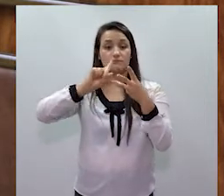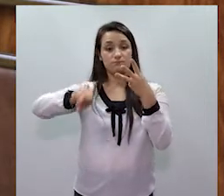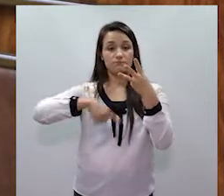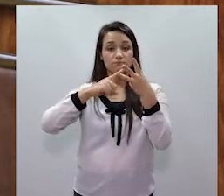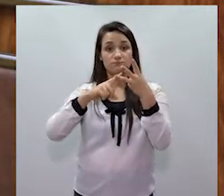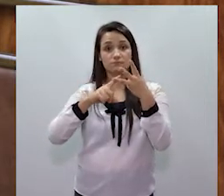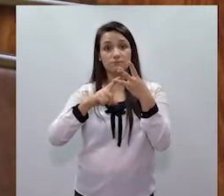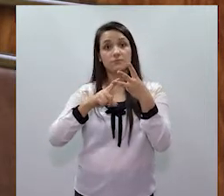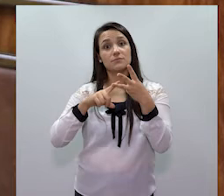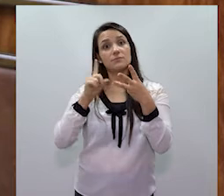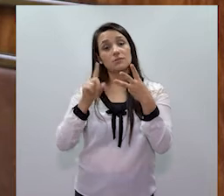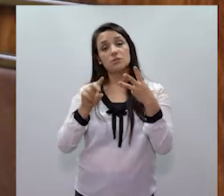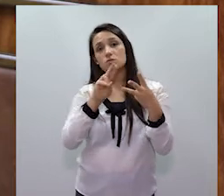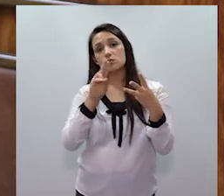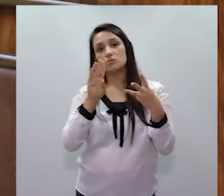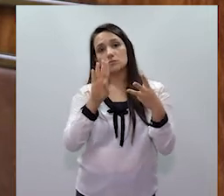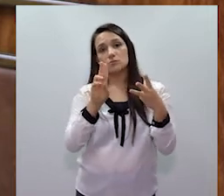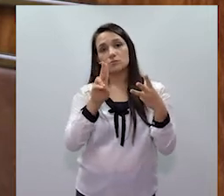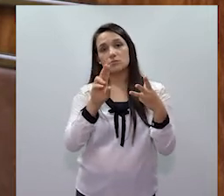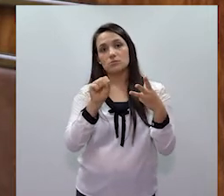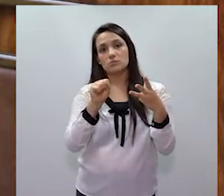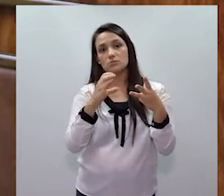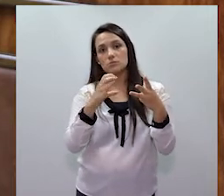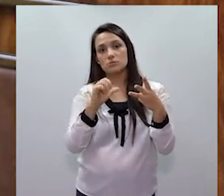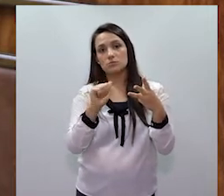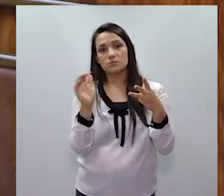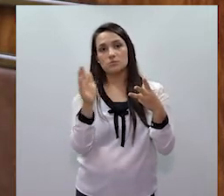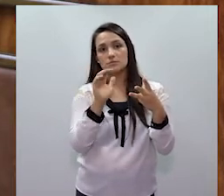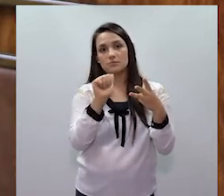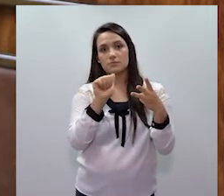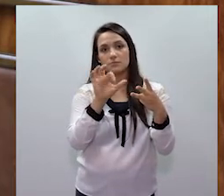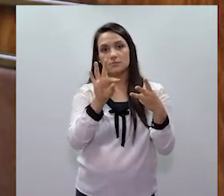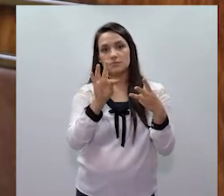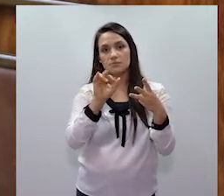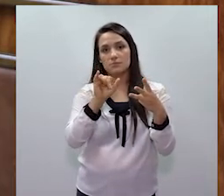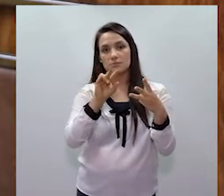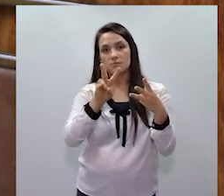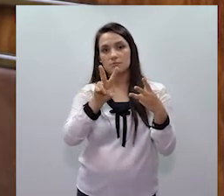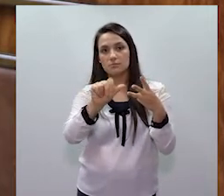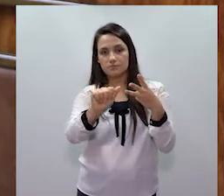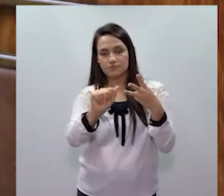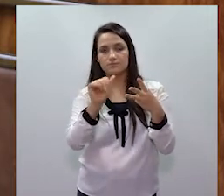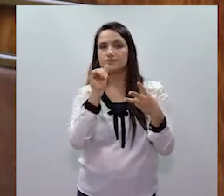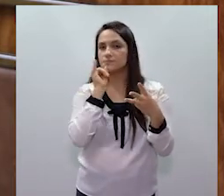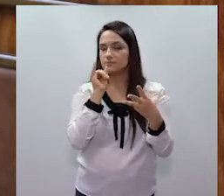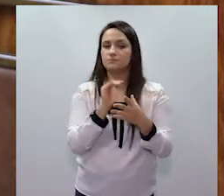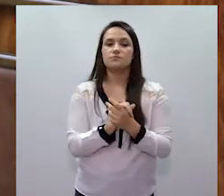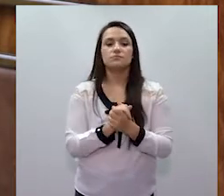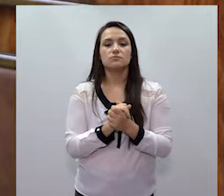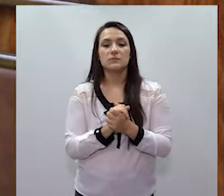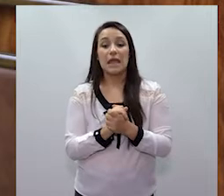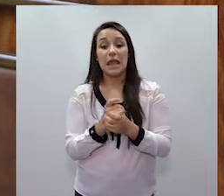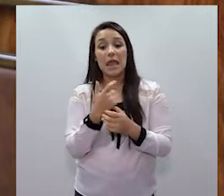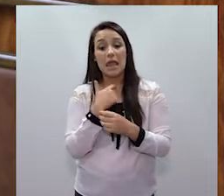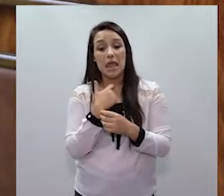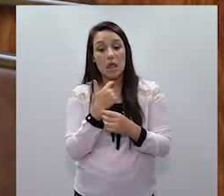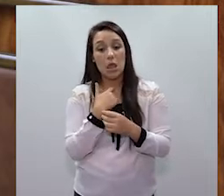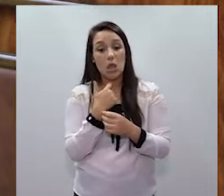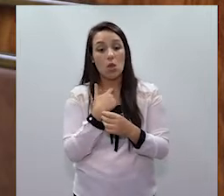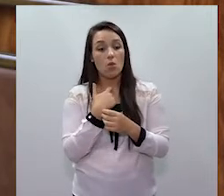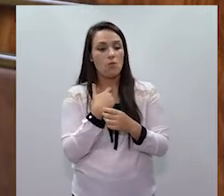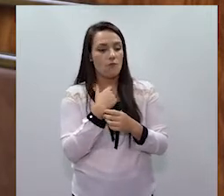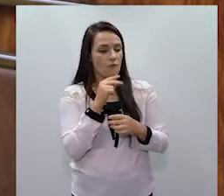outra estratégia, que é a da busca ativa. Na busca ativa, nós trabalhamos buscando uma família para uma